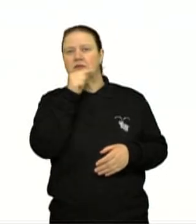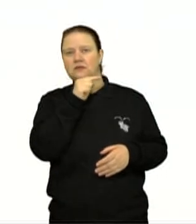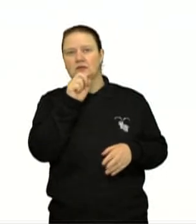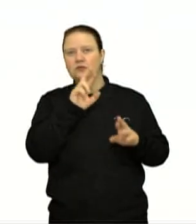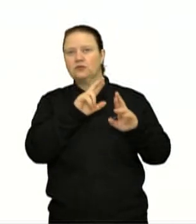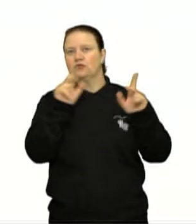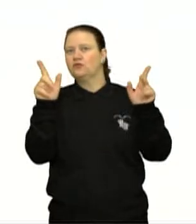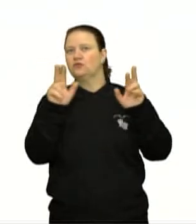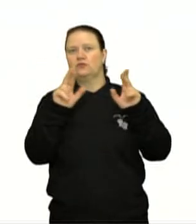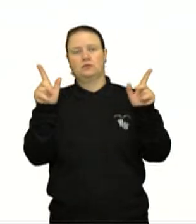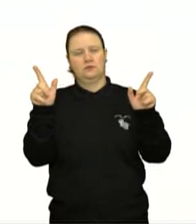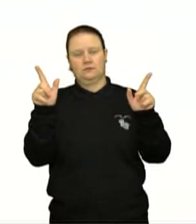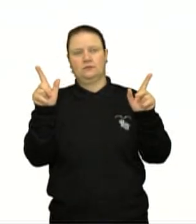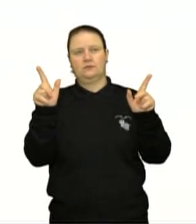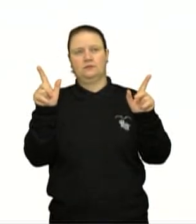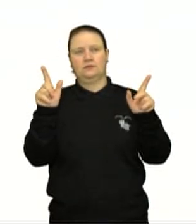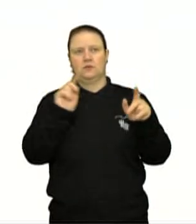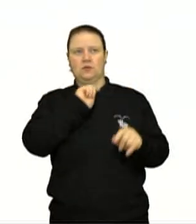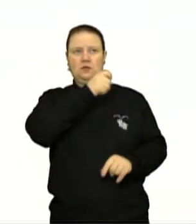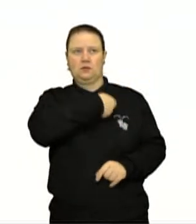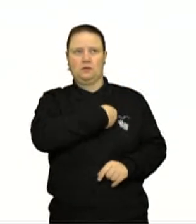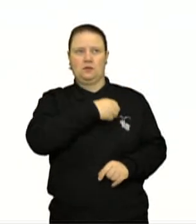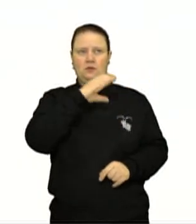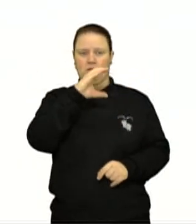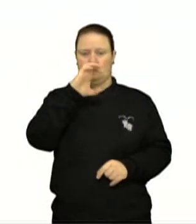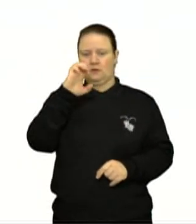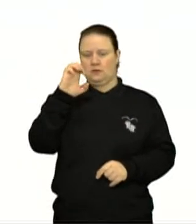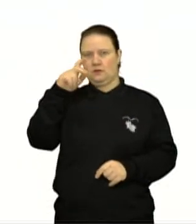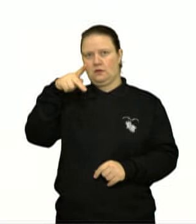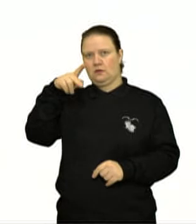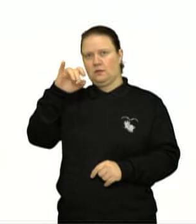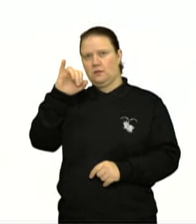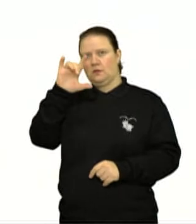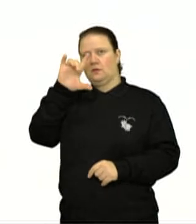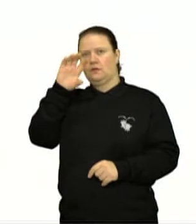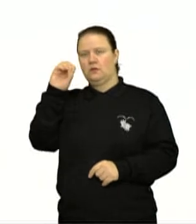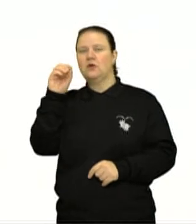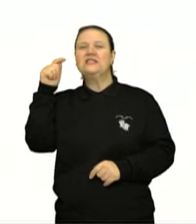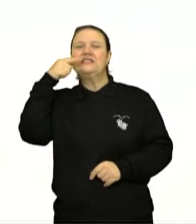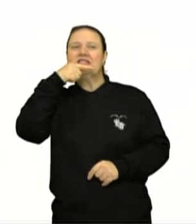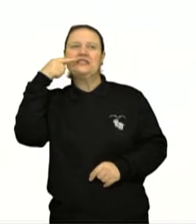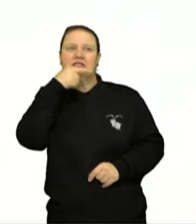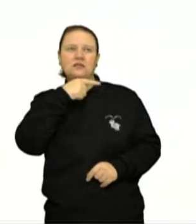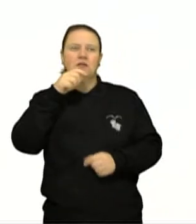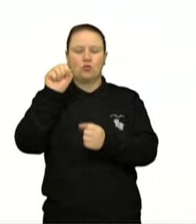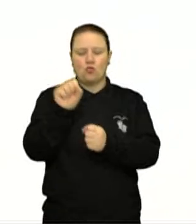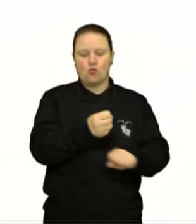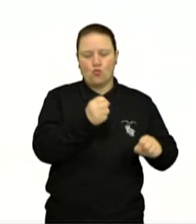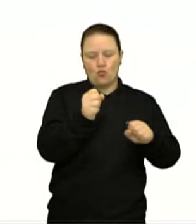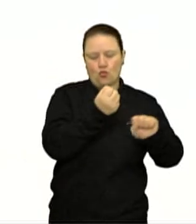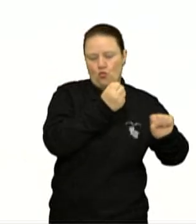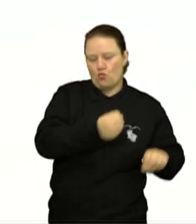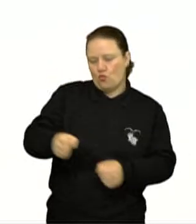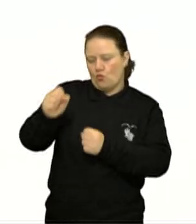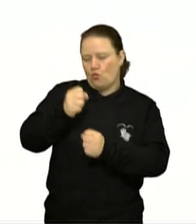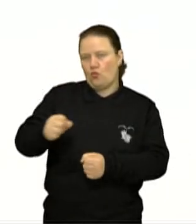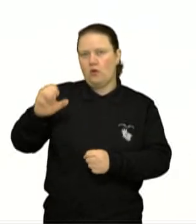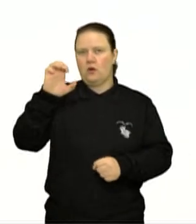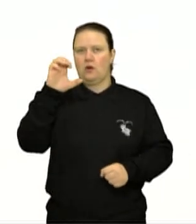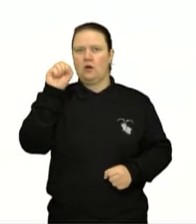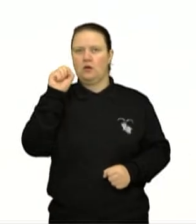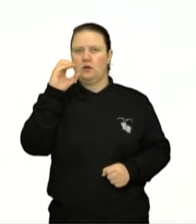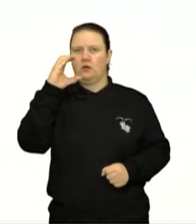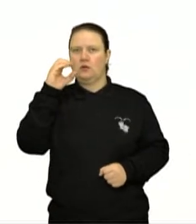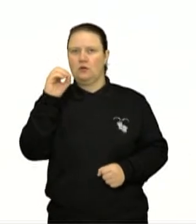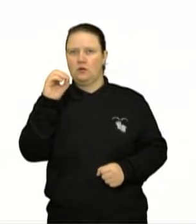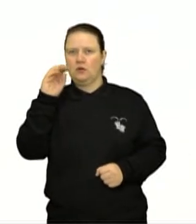Em espanhol, eu cepillo os dientes e escovo la casa, sim, la escova, eu pego a escova e vou